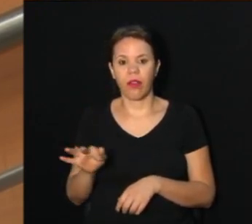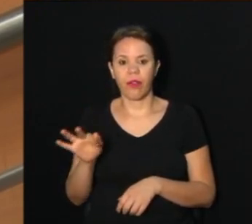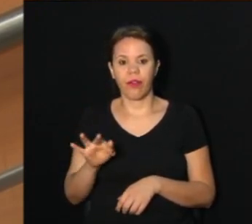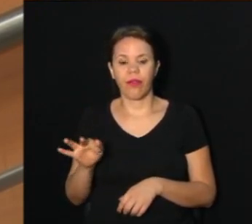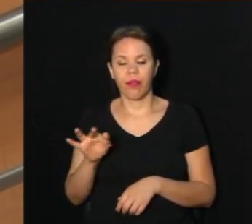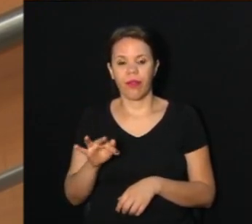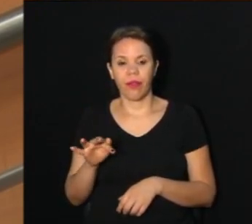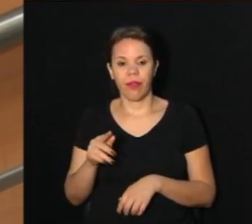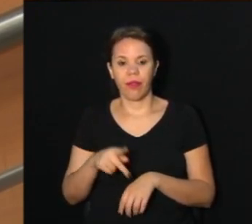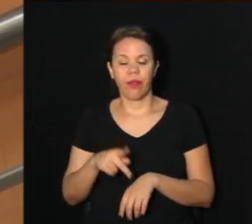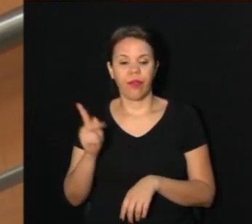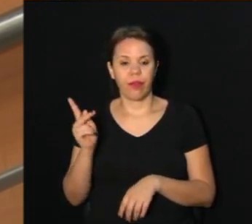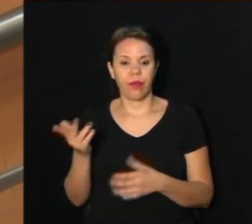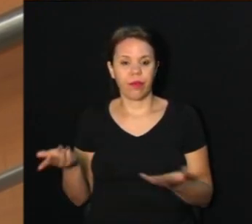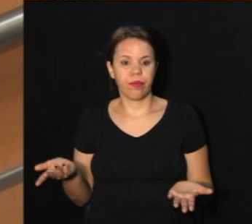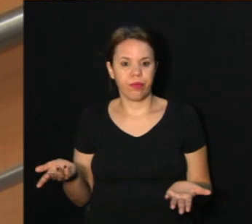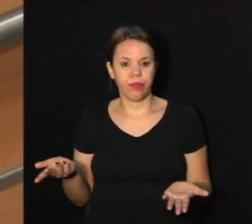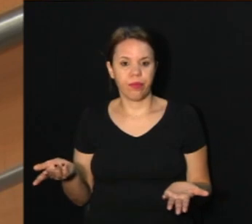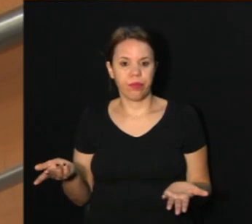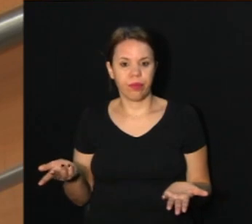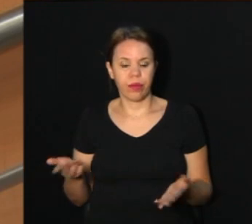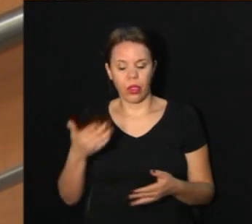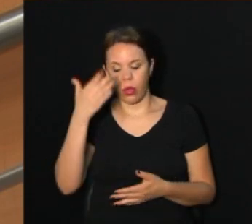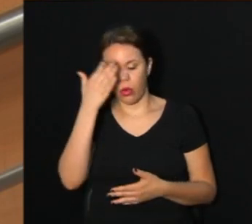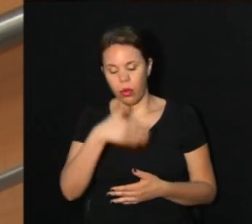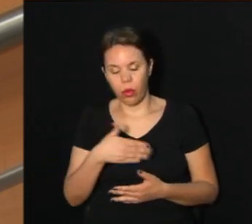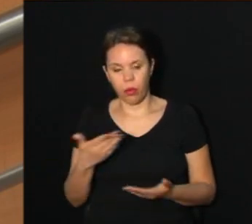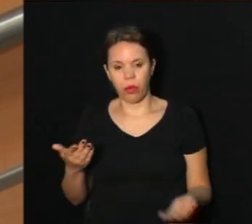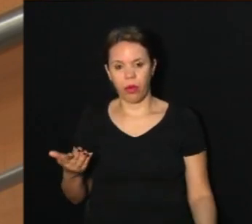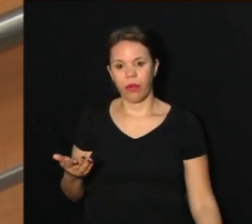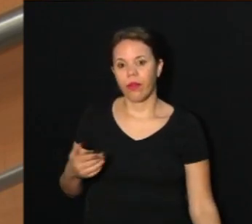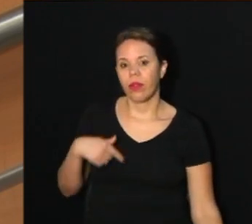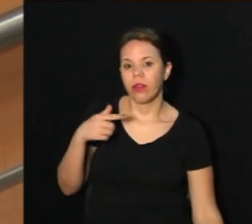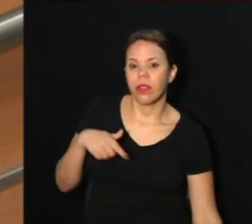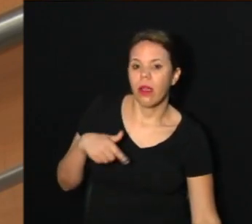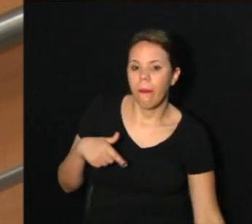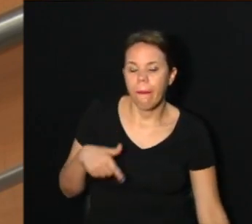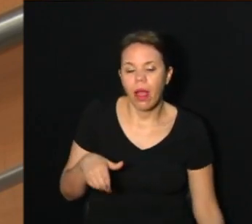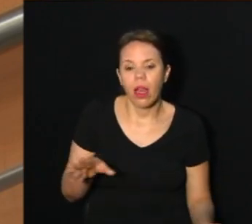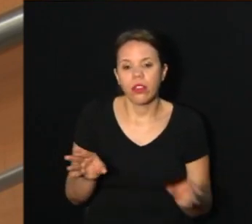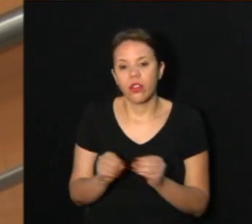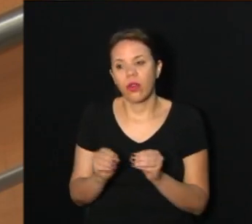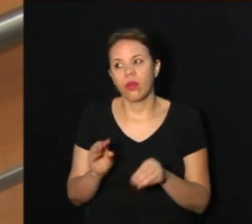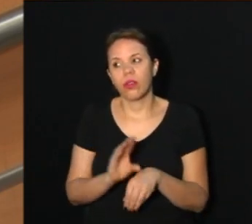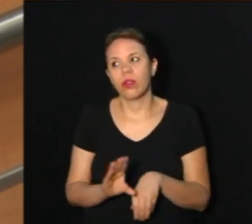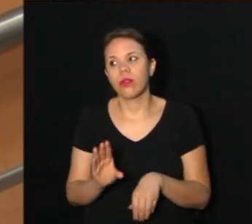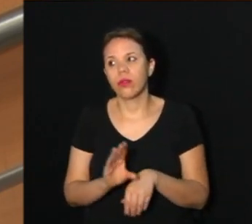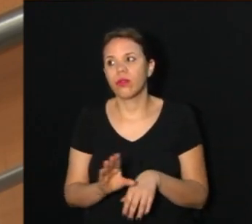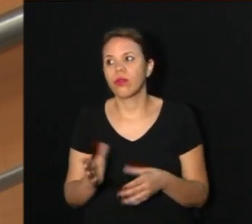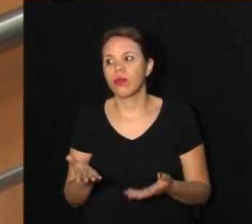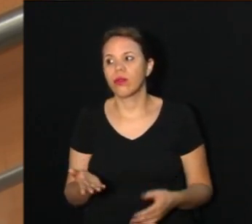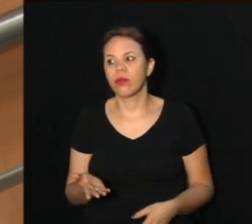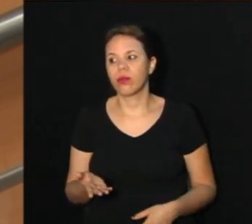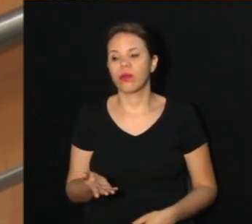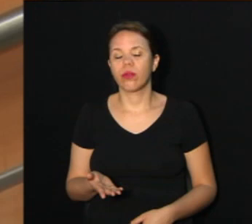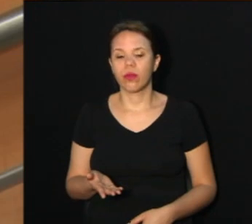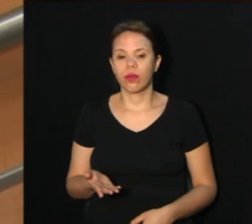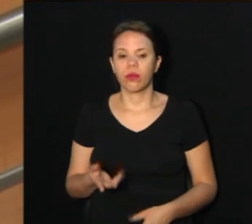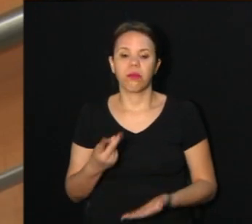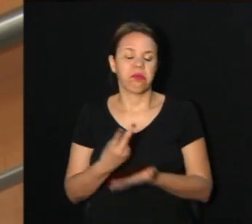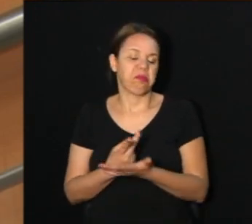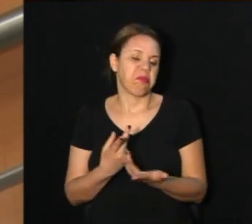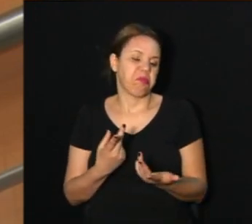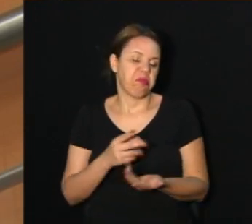de especialização, com prova, trabalho de conclusão de curso. E mesmo assim a